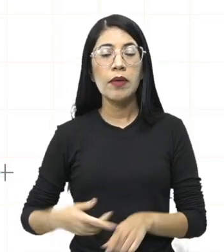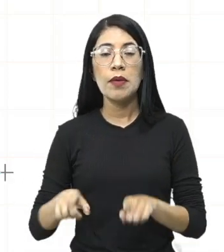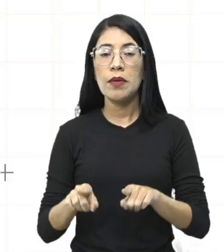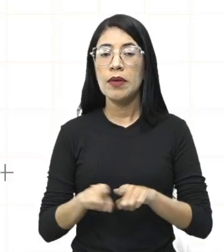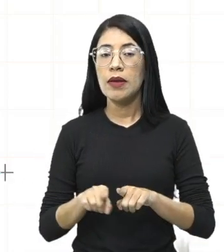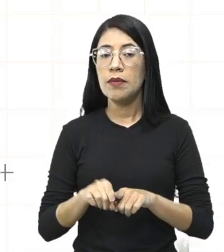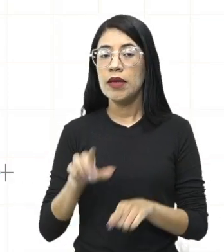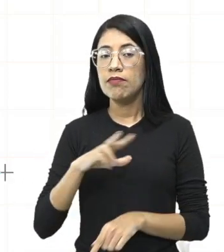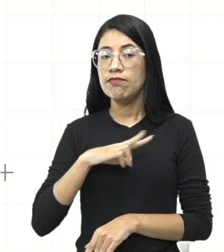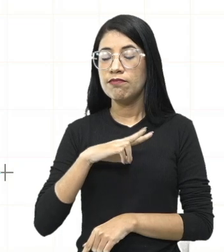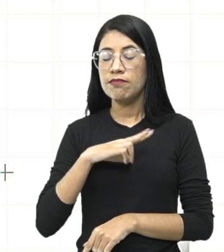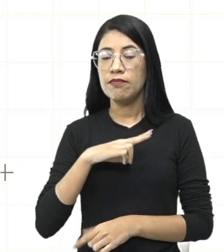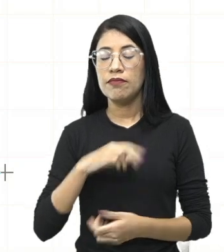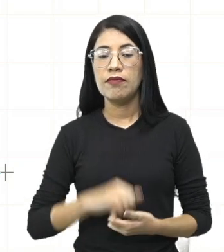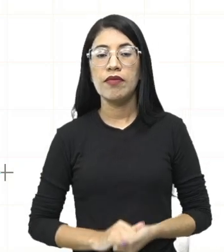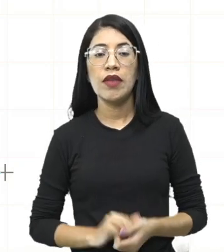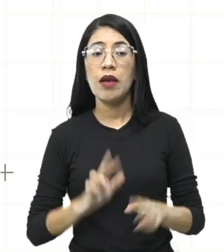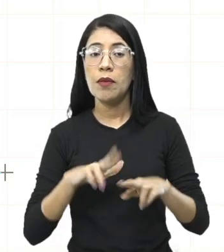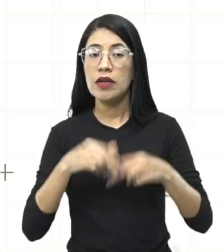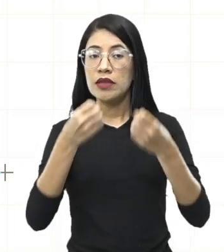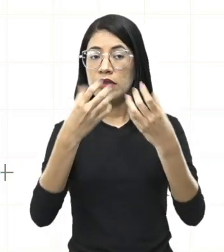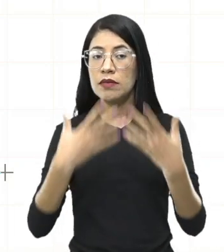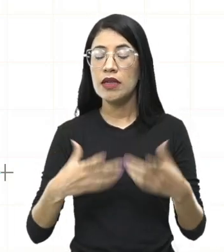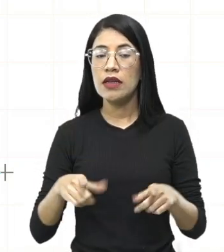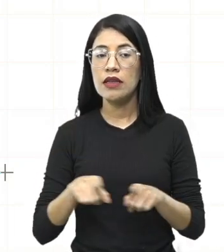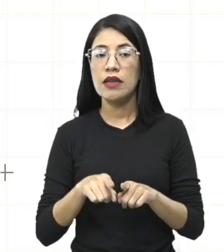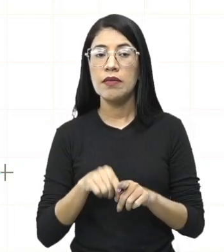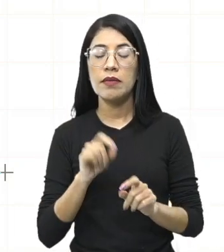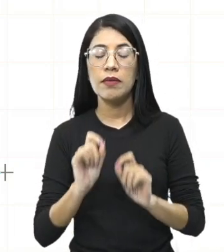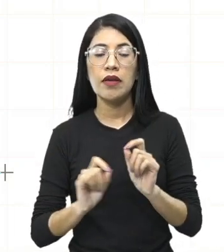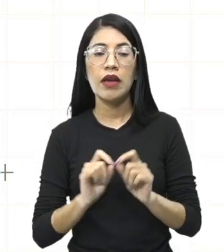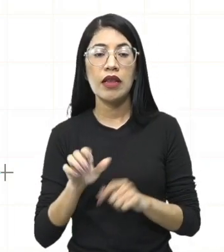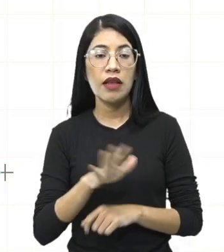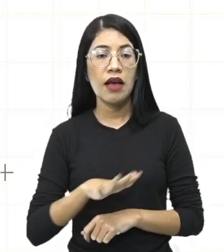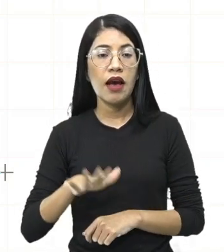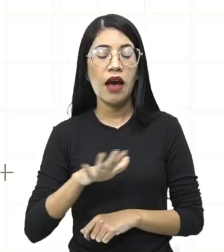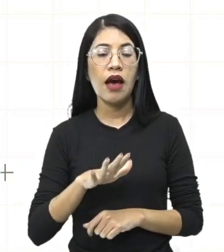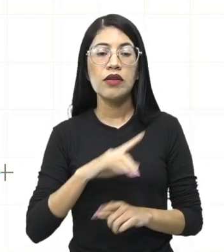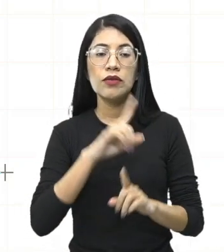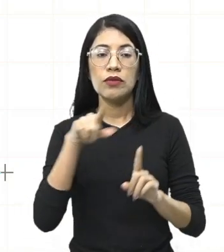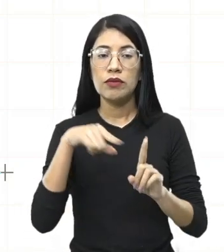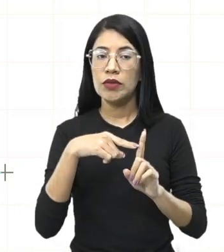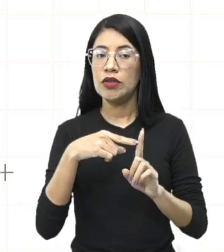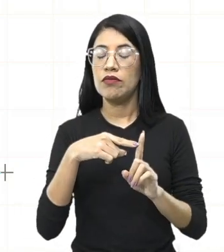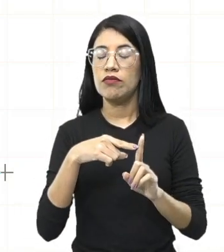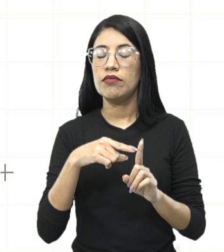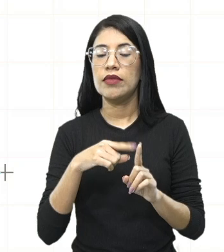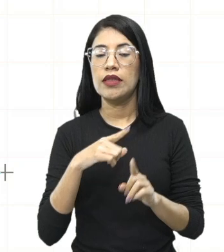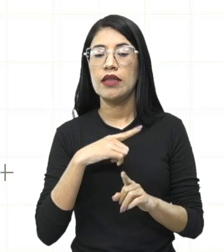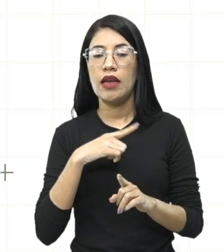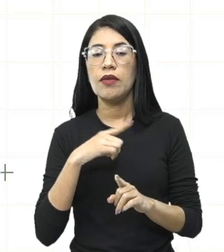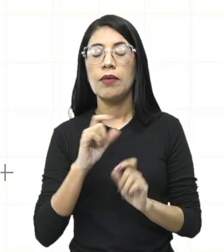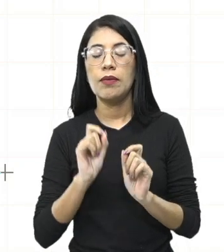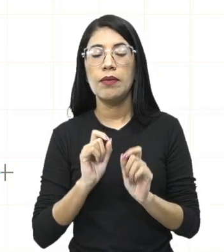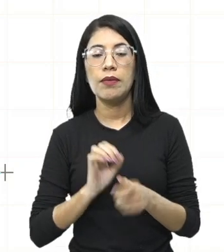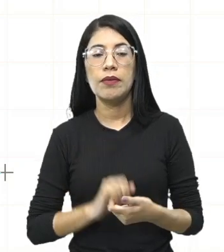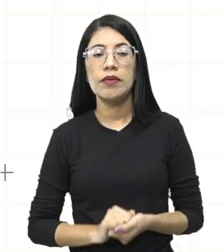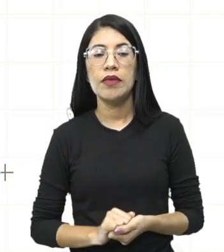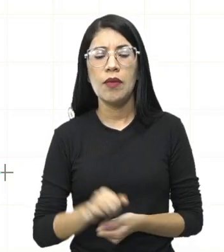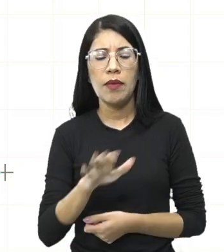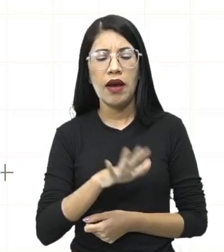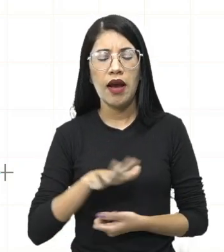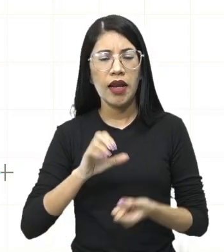Por isso que a gente fala, dentro dos objetivos dessa categoria, a gente tem essa área bastante